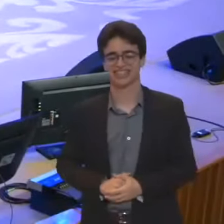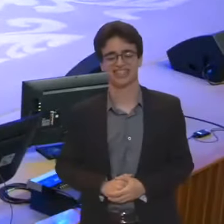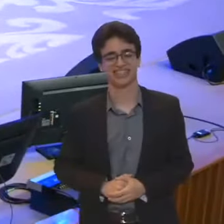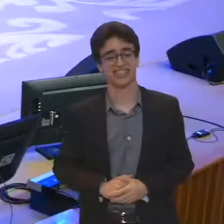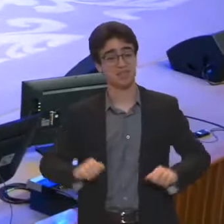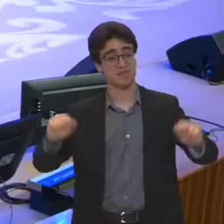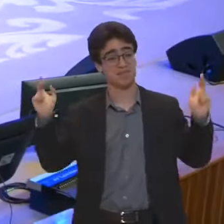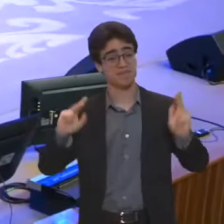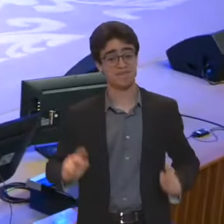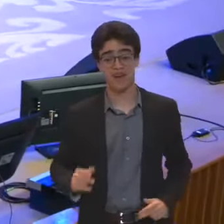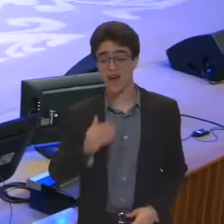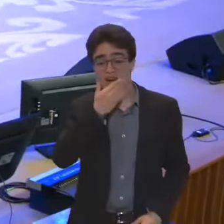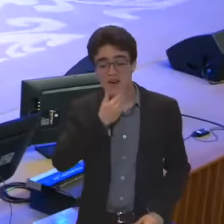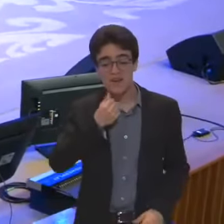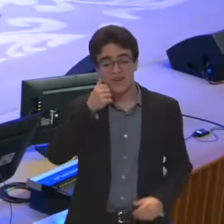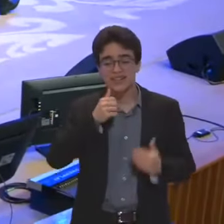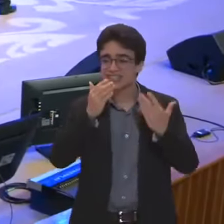A paz, meus irmãos e irmãs,